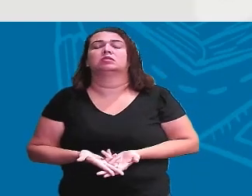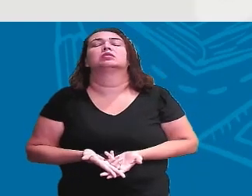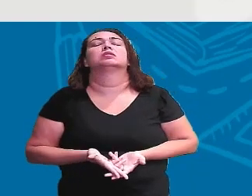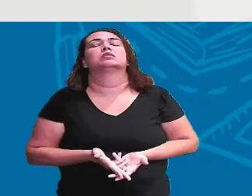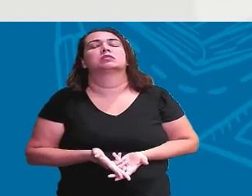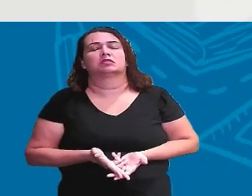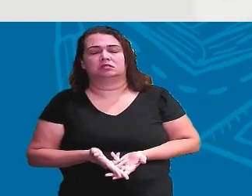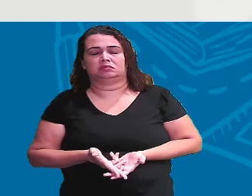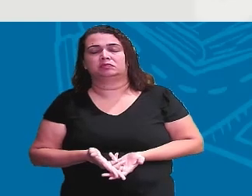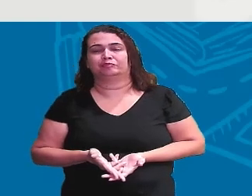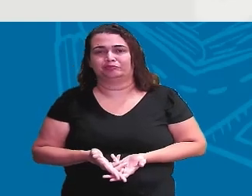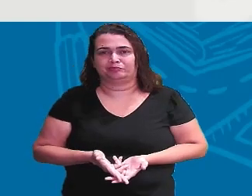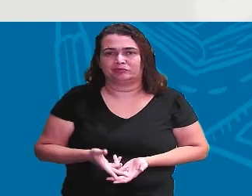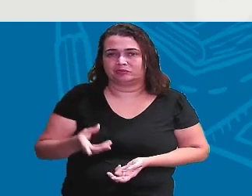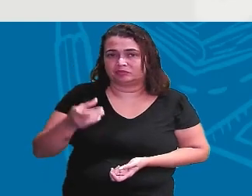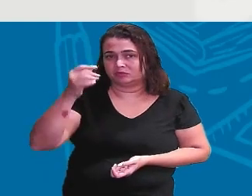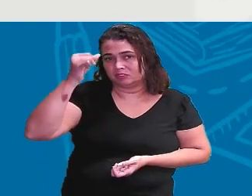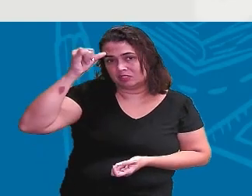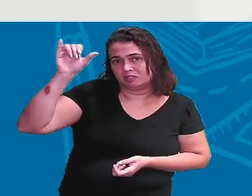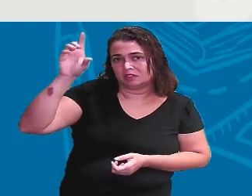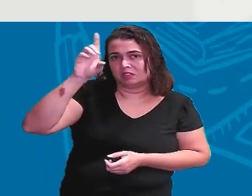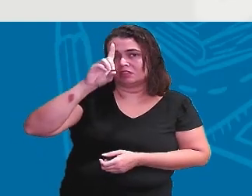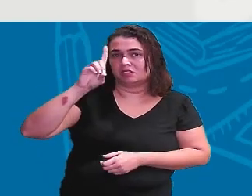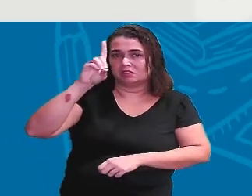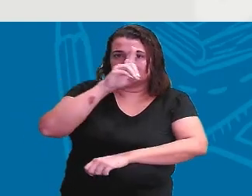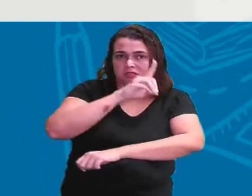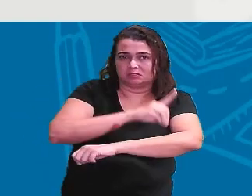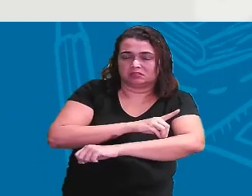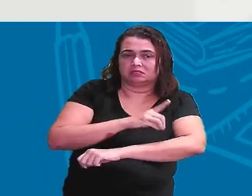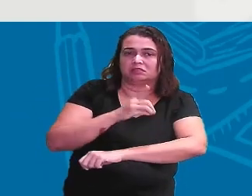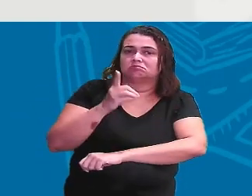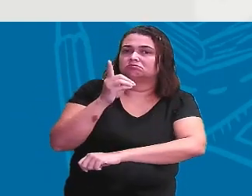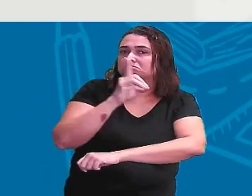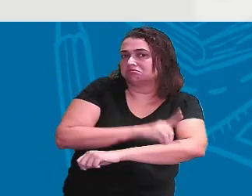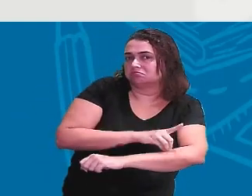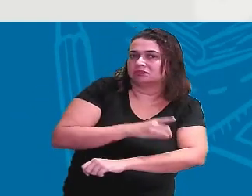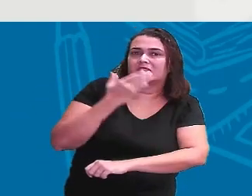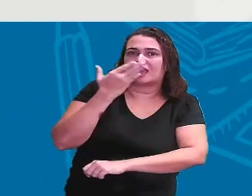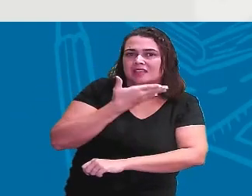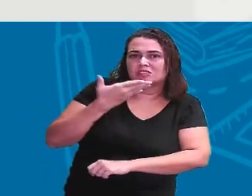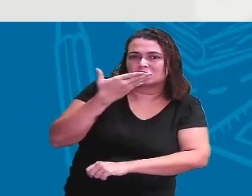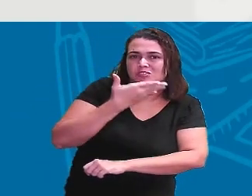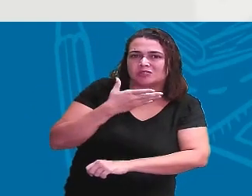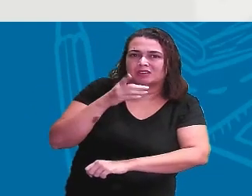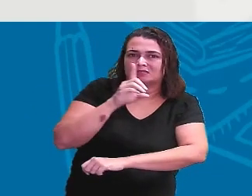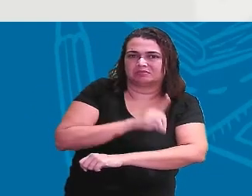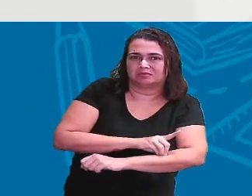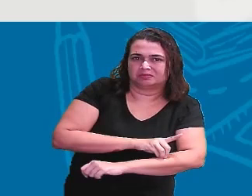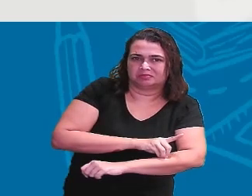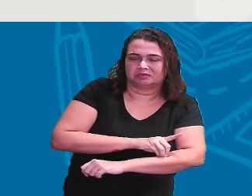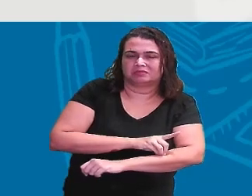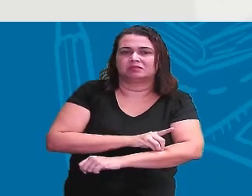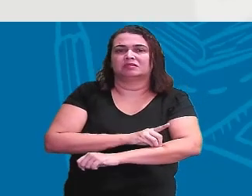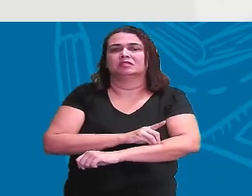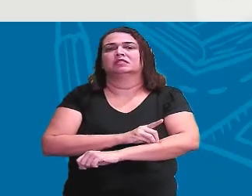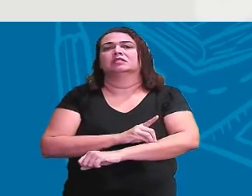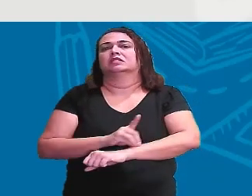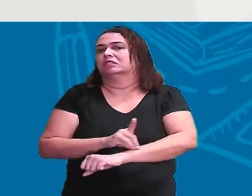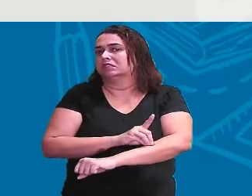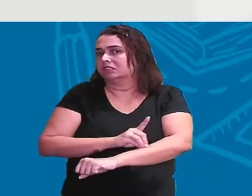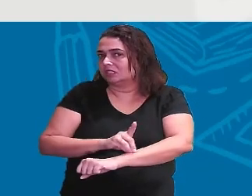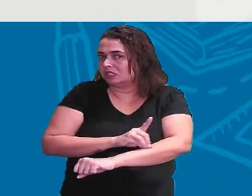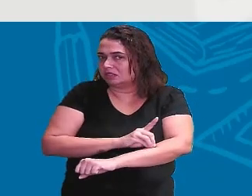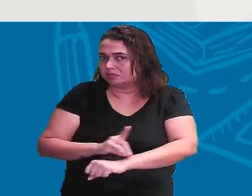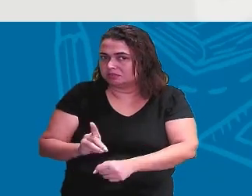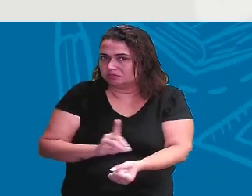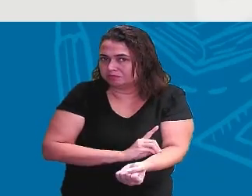não desenvolvermos diabetes, que é quando a gente tem, né, essa desregulação do açúcar no nosso